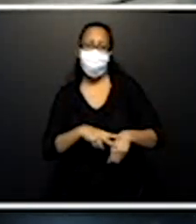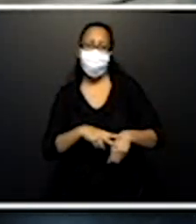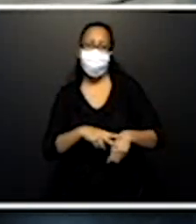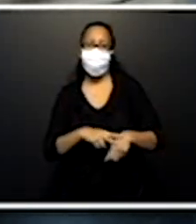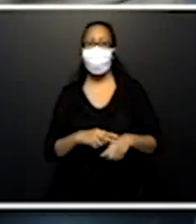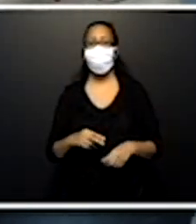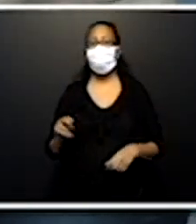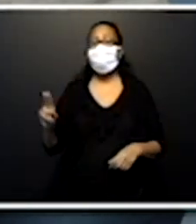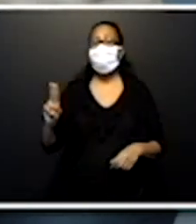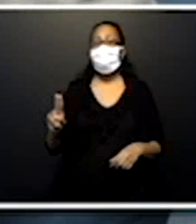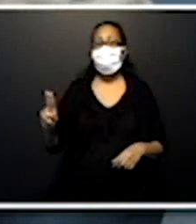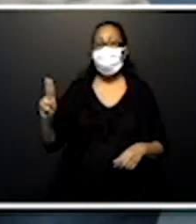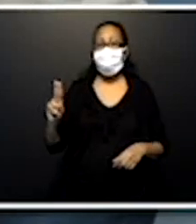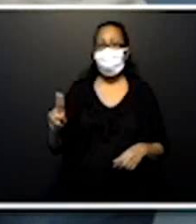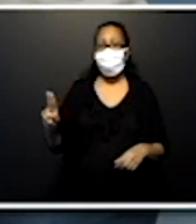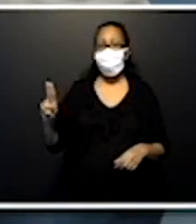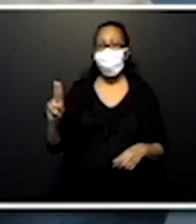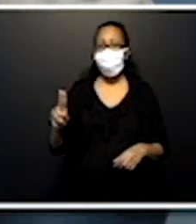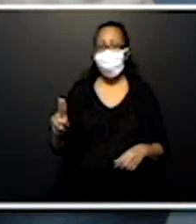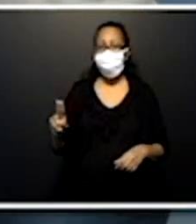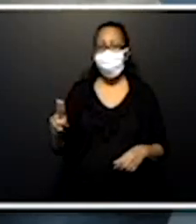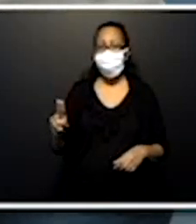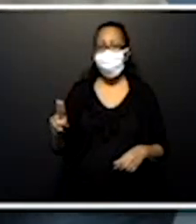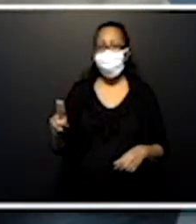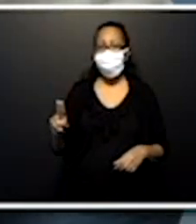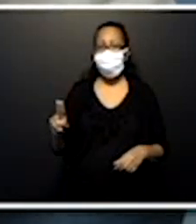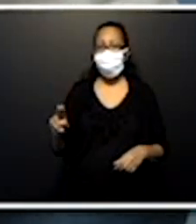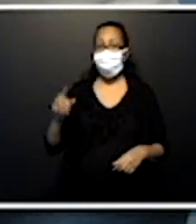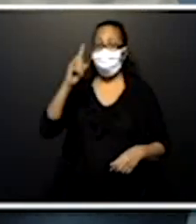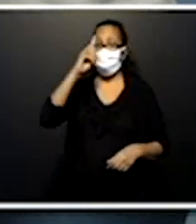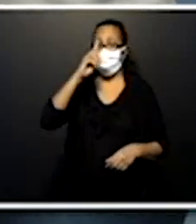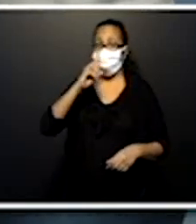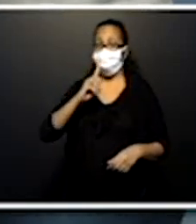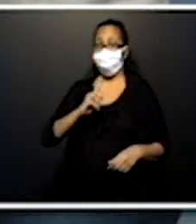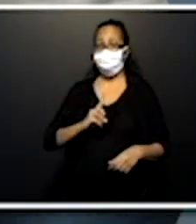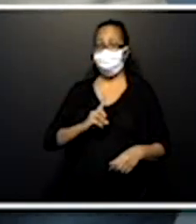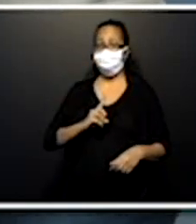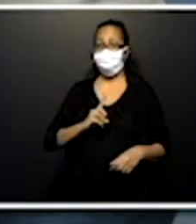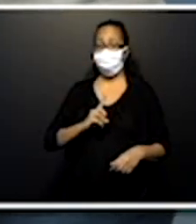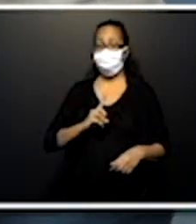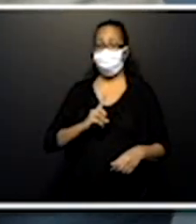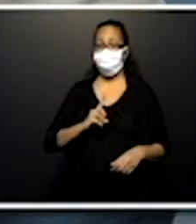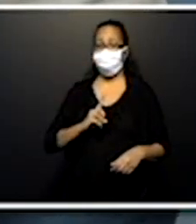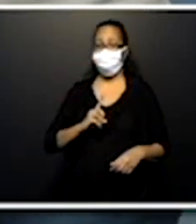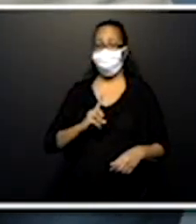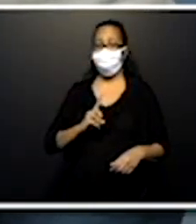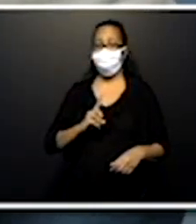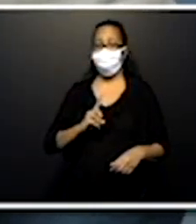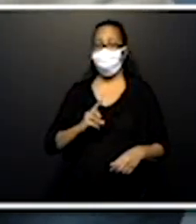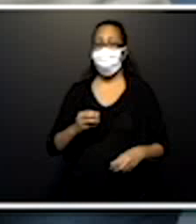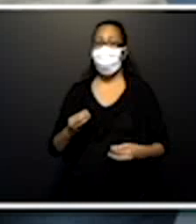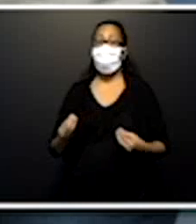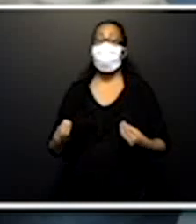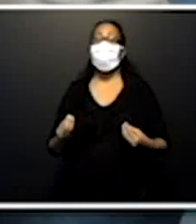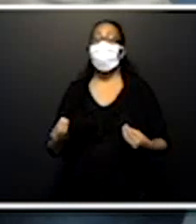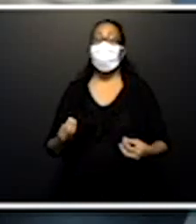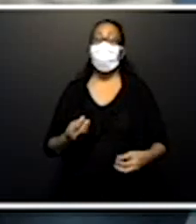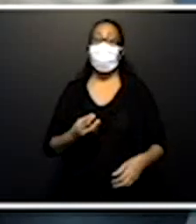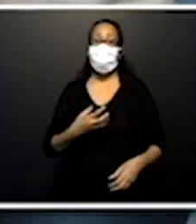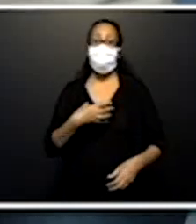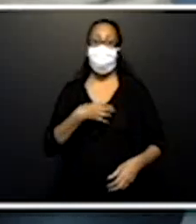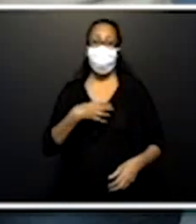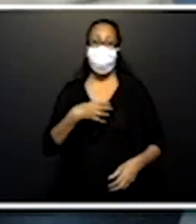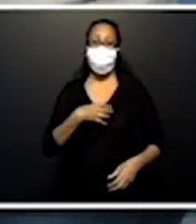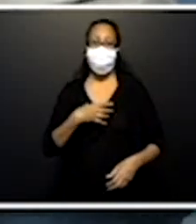Então, ao usar esse predomínio do amarelo, que sensação que essa imagem nos